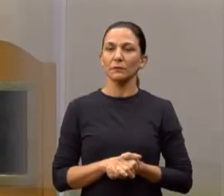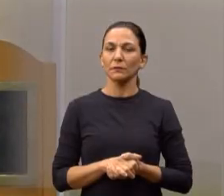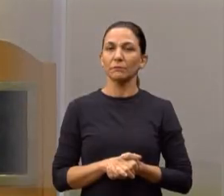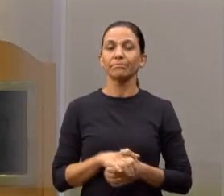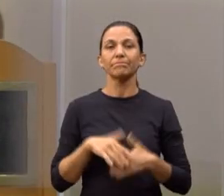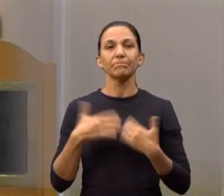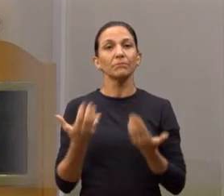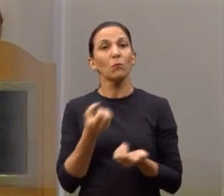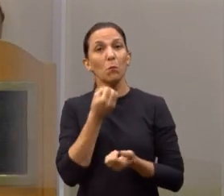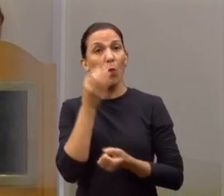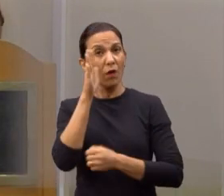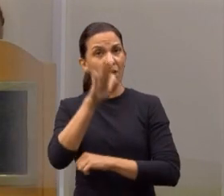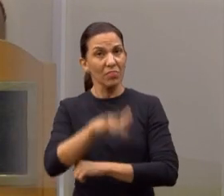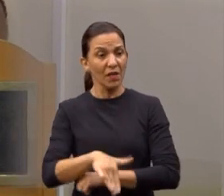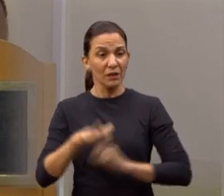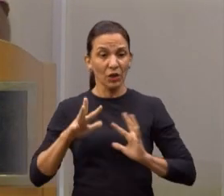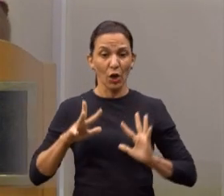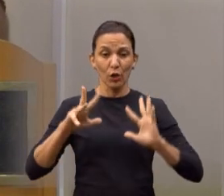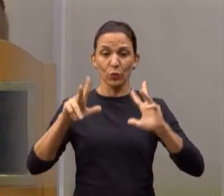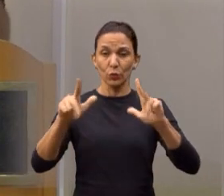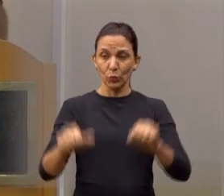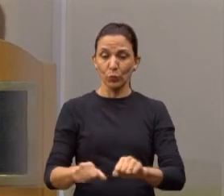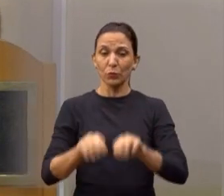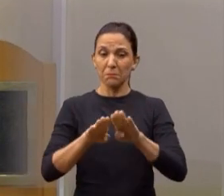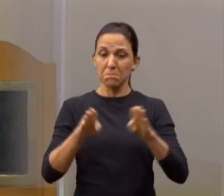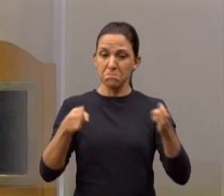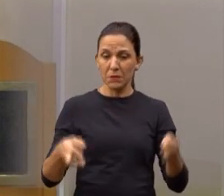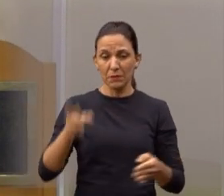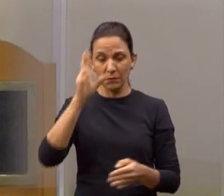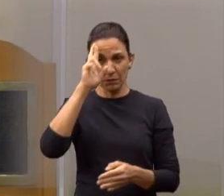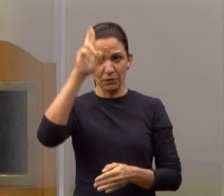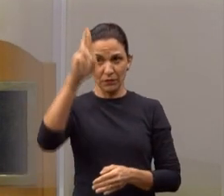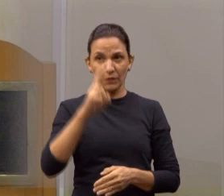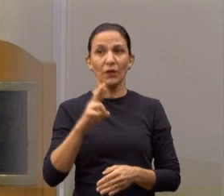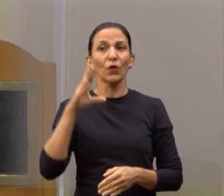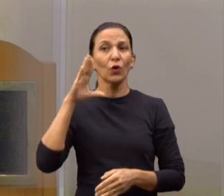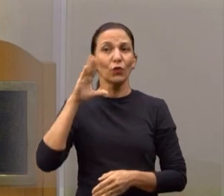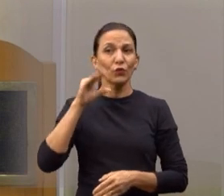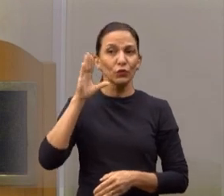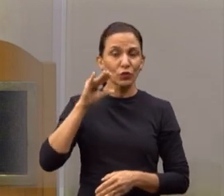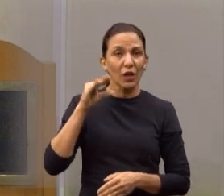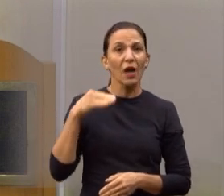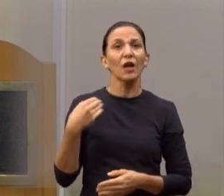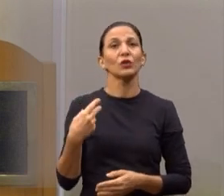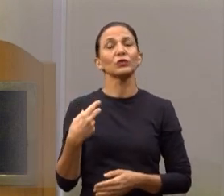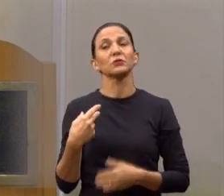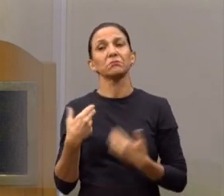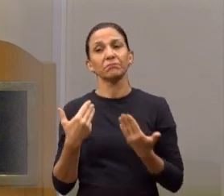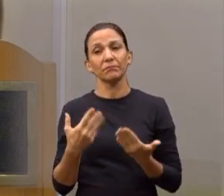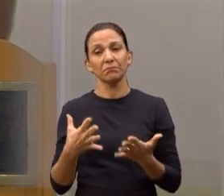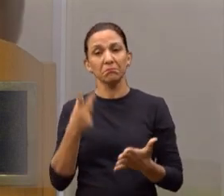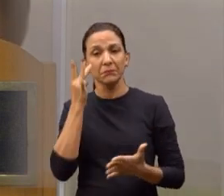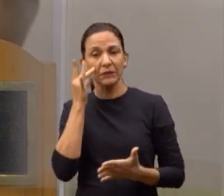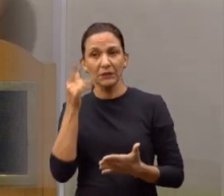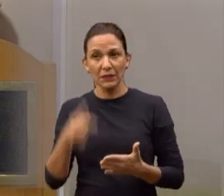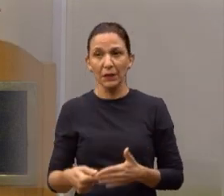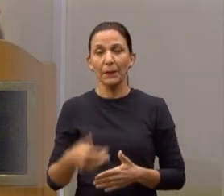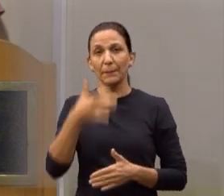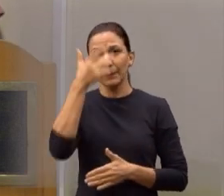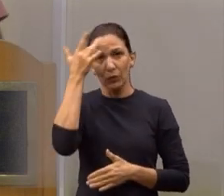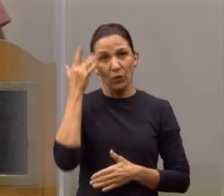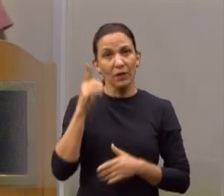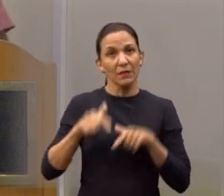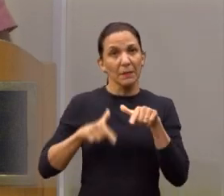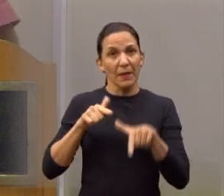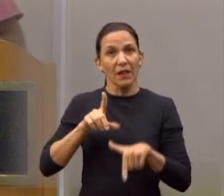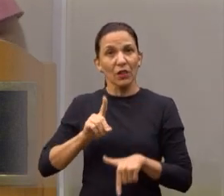bom Presidente Boa tarde a todos a mesa vereadores vereadoras a todos os servidores presentes aqui da câmara os servidores do